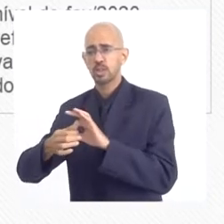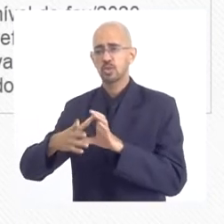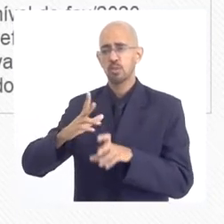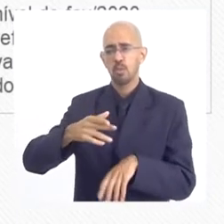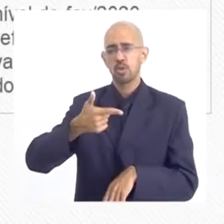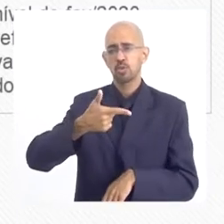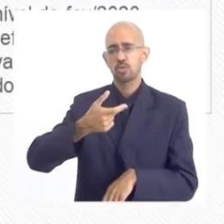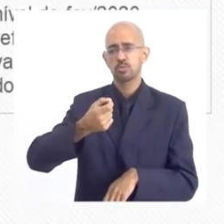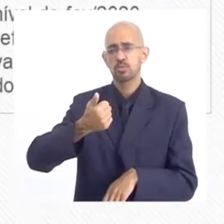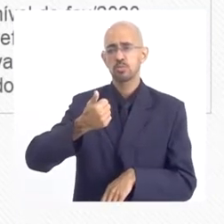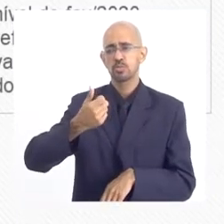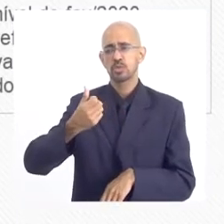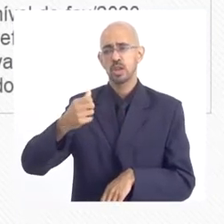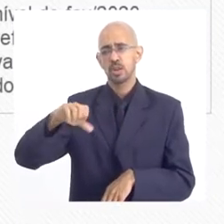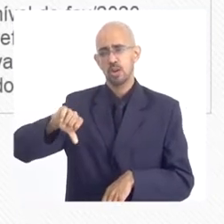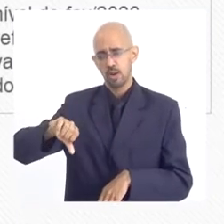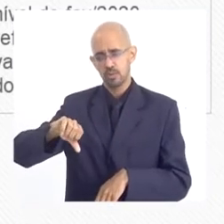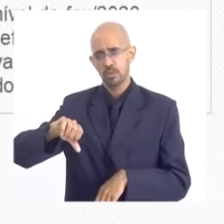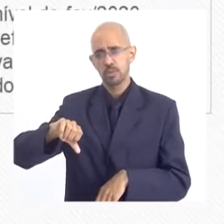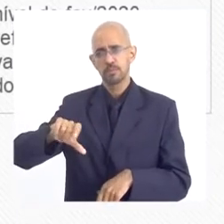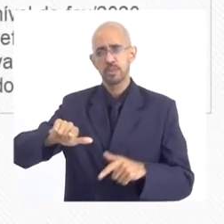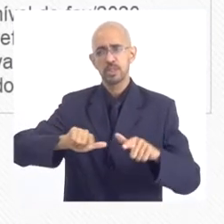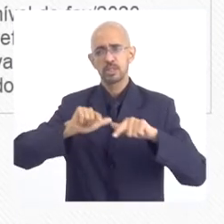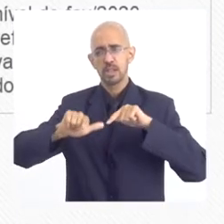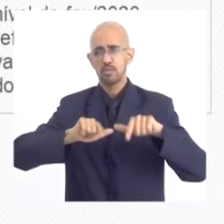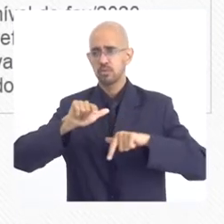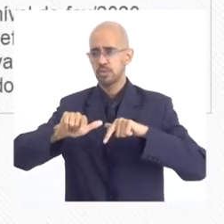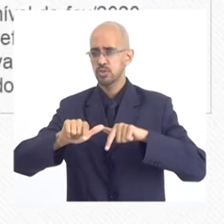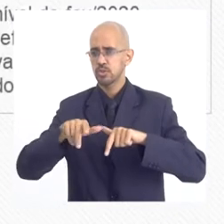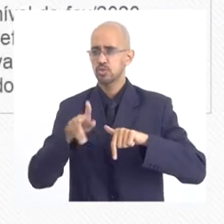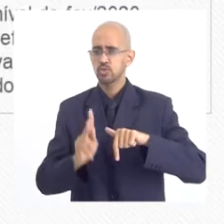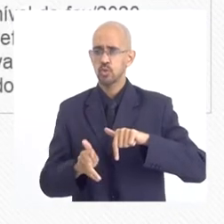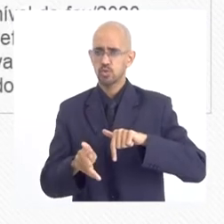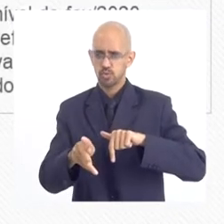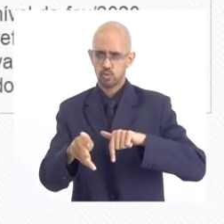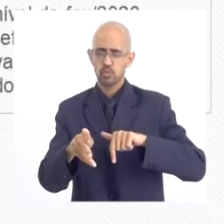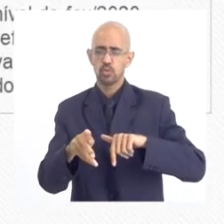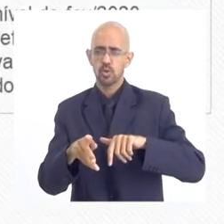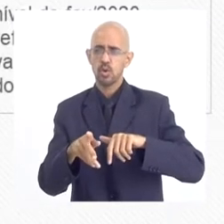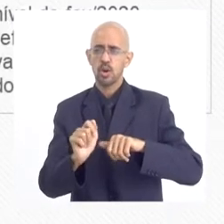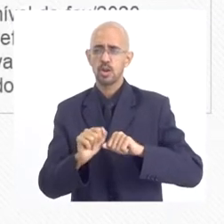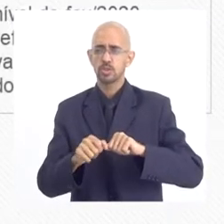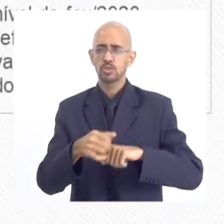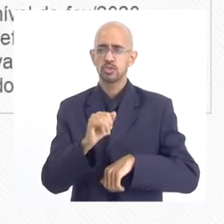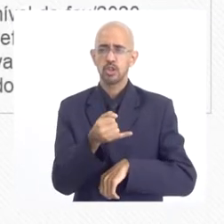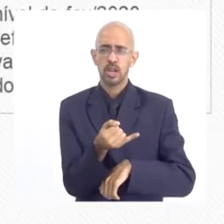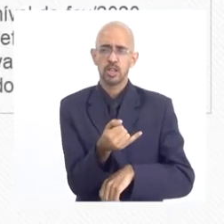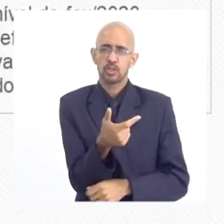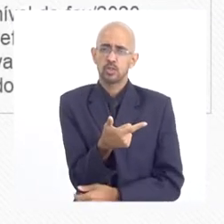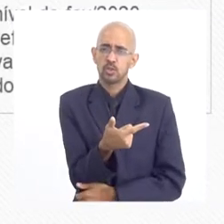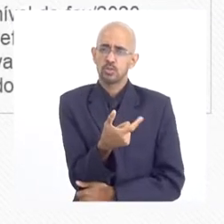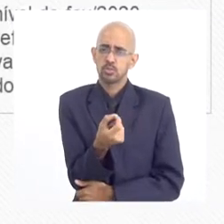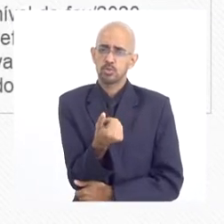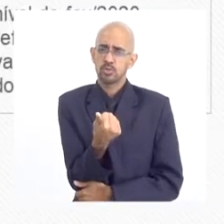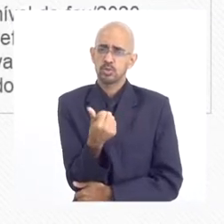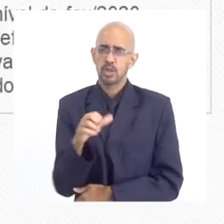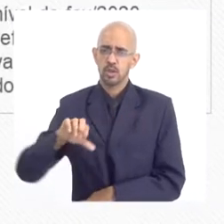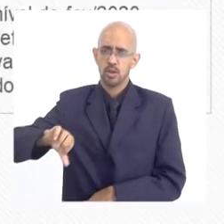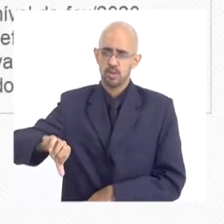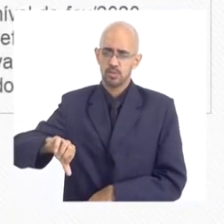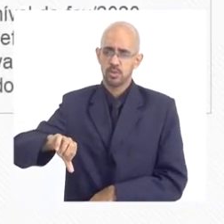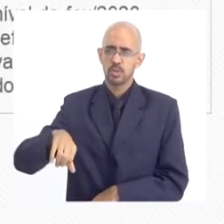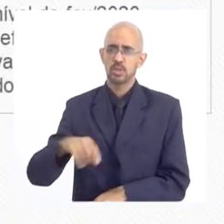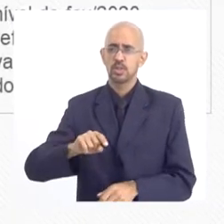nesses casos, né? Serviços a gente mantém no mesmo patamar de janeiro de 19. Então,